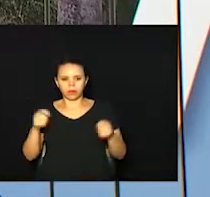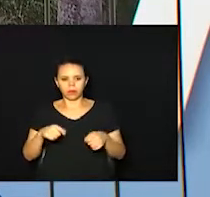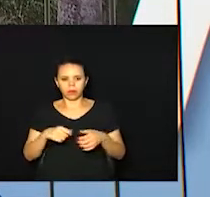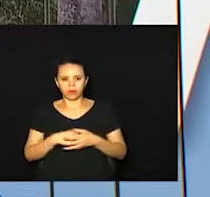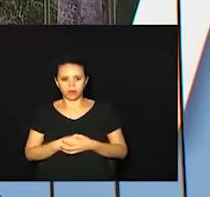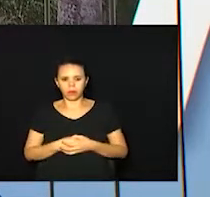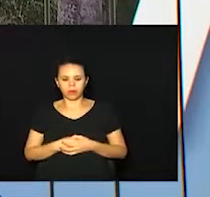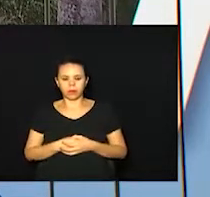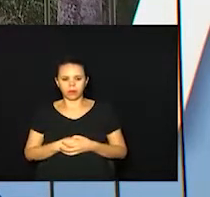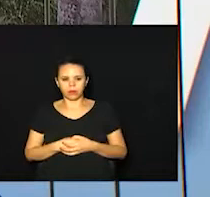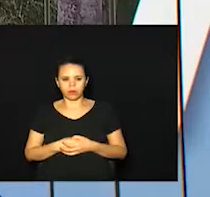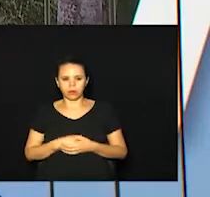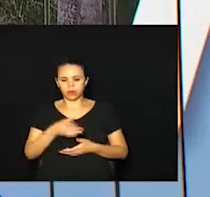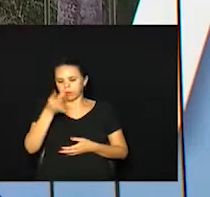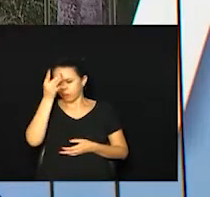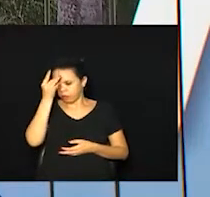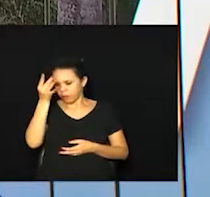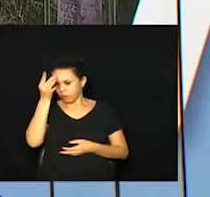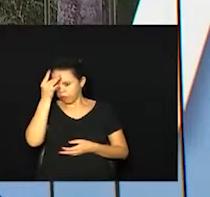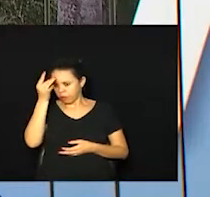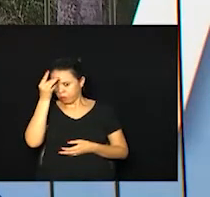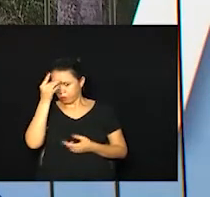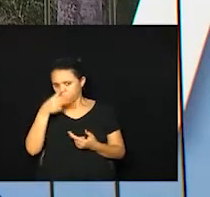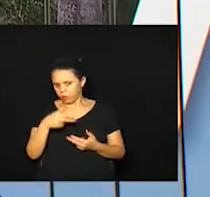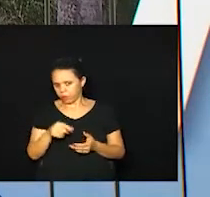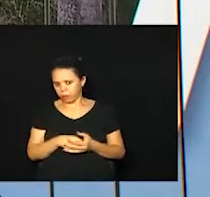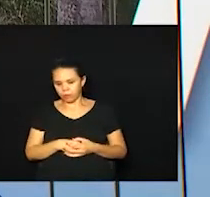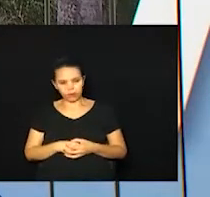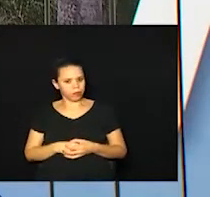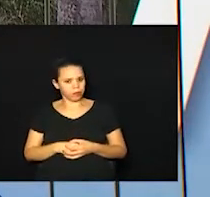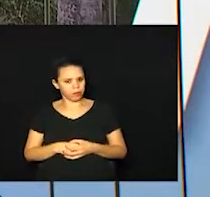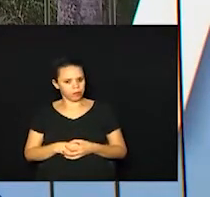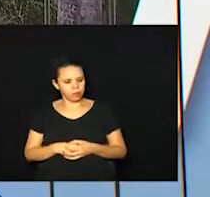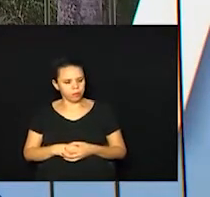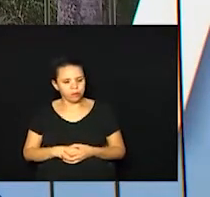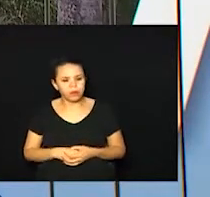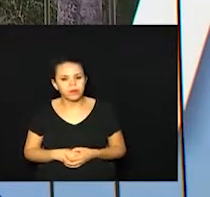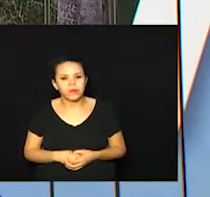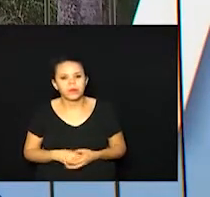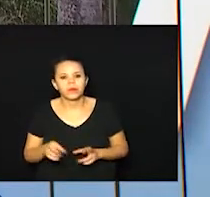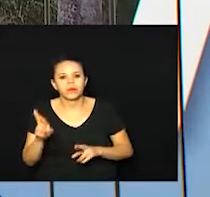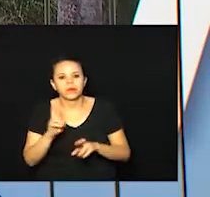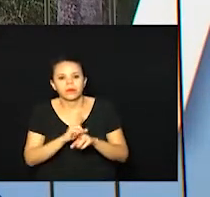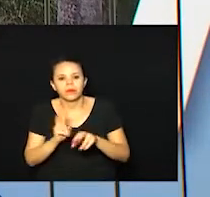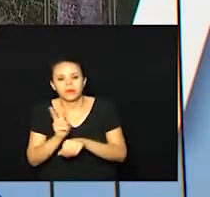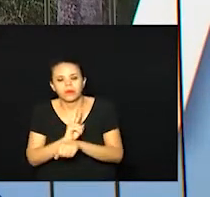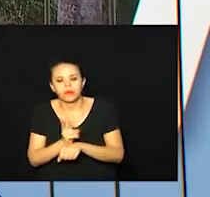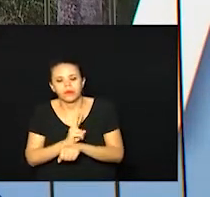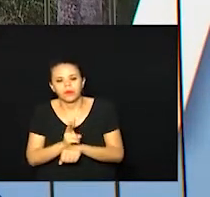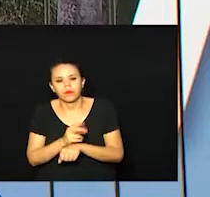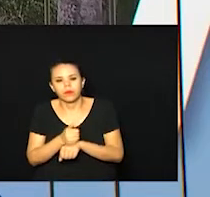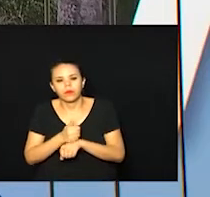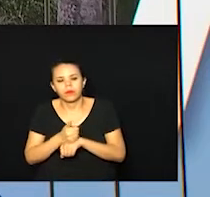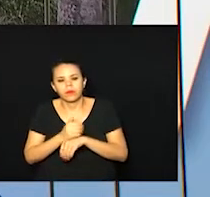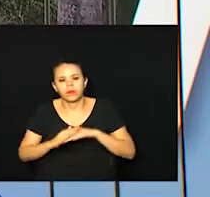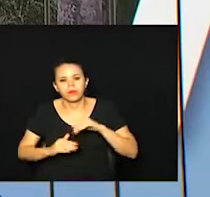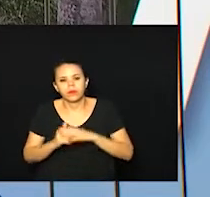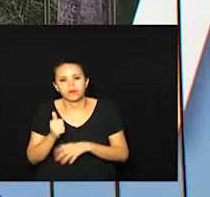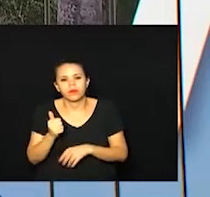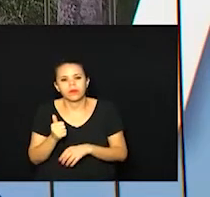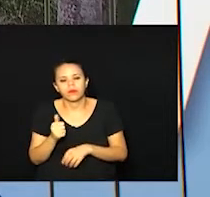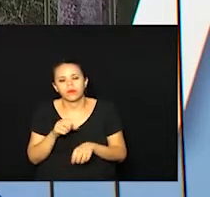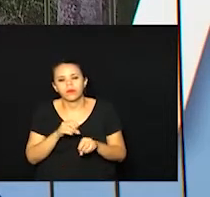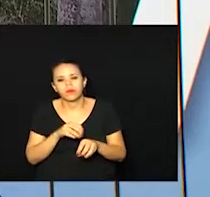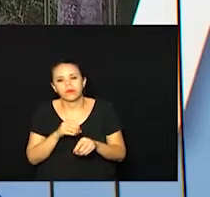possível assimilar essa demanda do enquadramento de monitoras e agentes de educação infantil na carreira